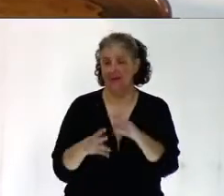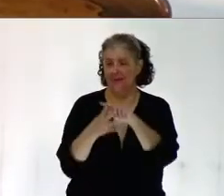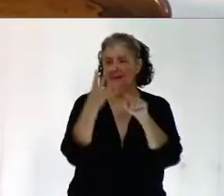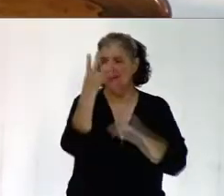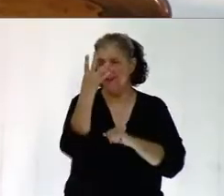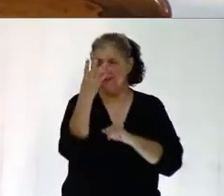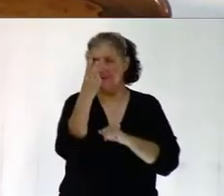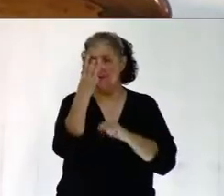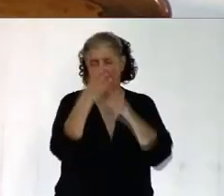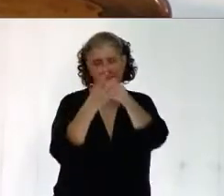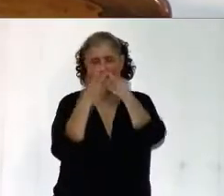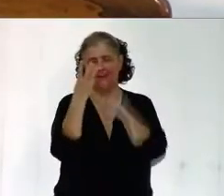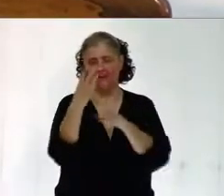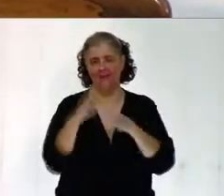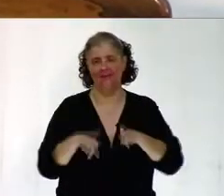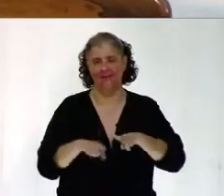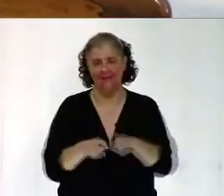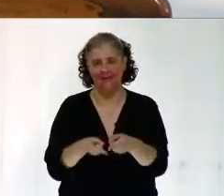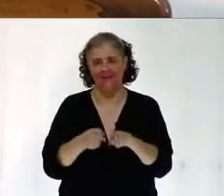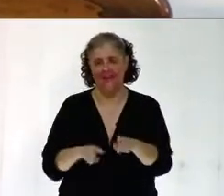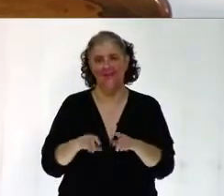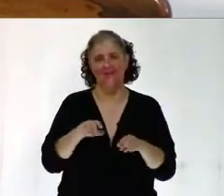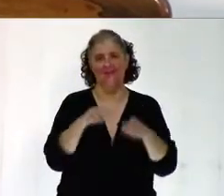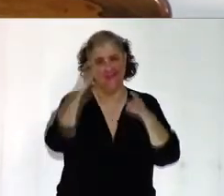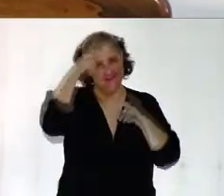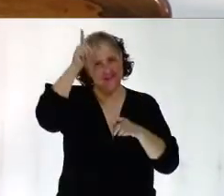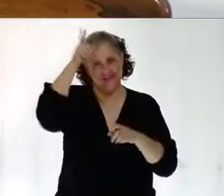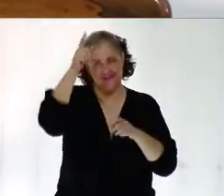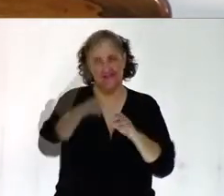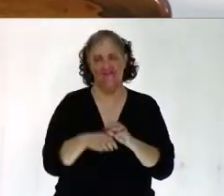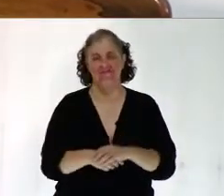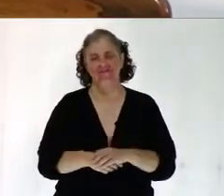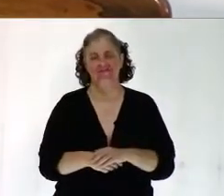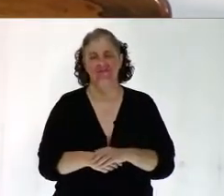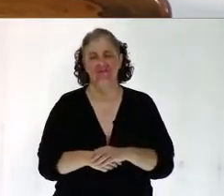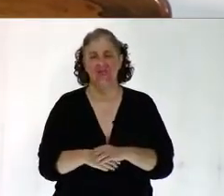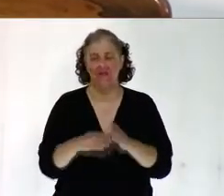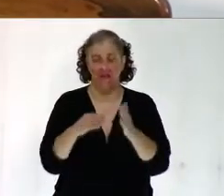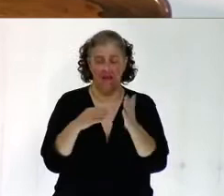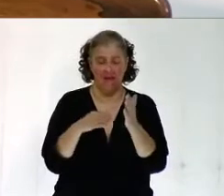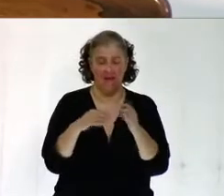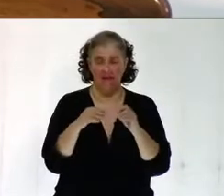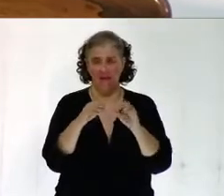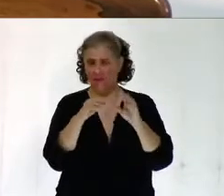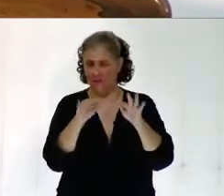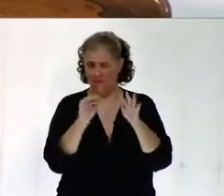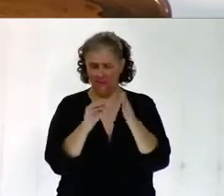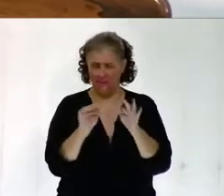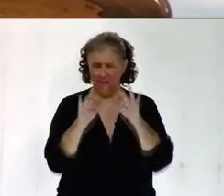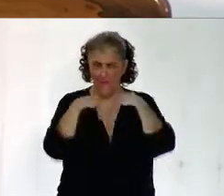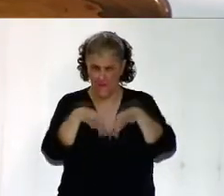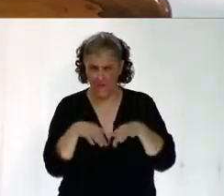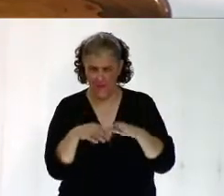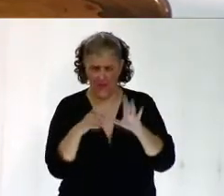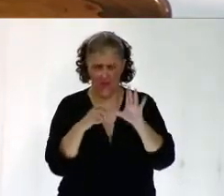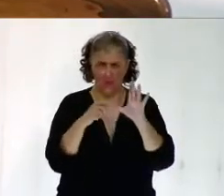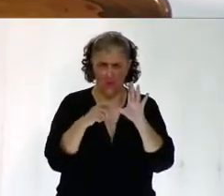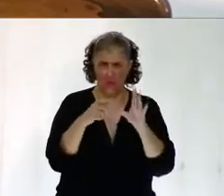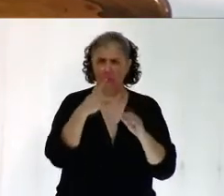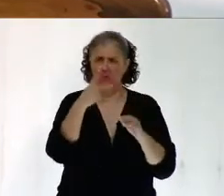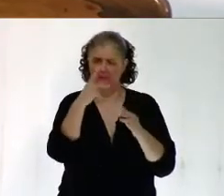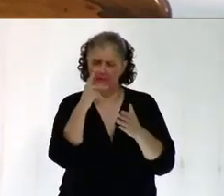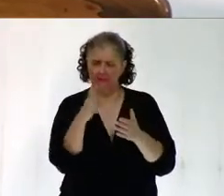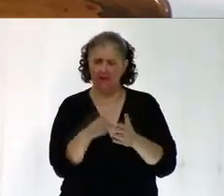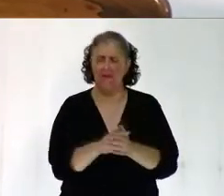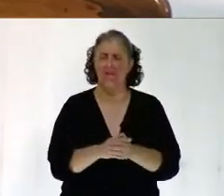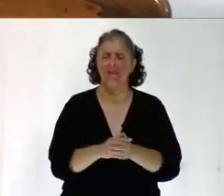está nas no último versículo de lucas na narrativa diz assim passadas que